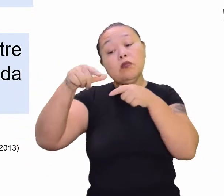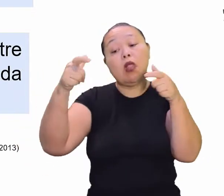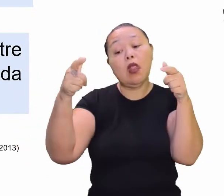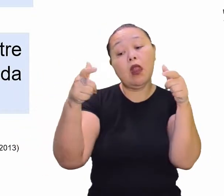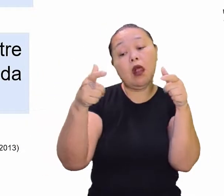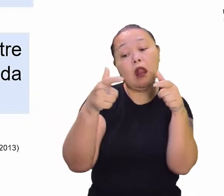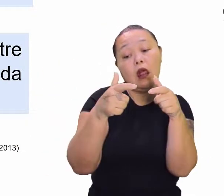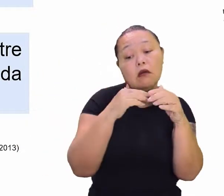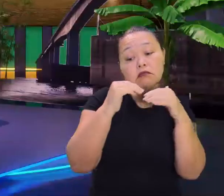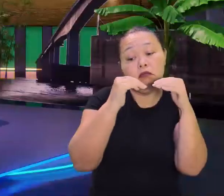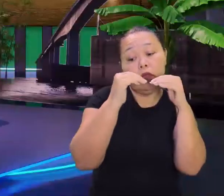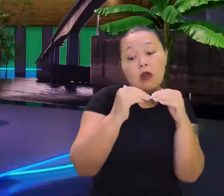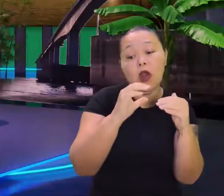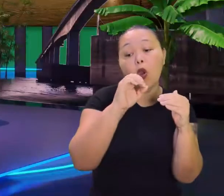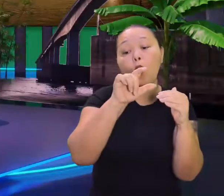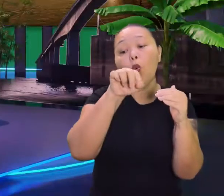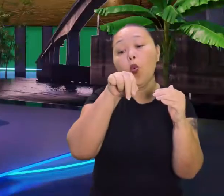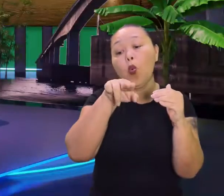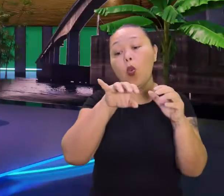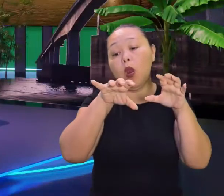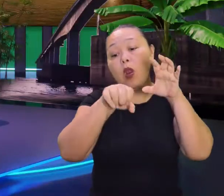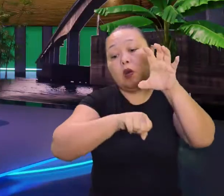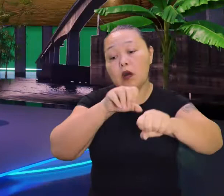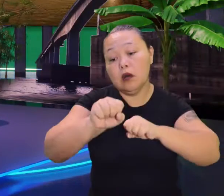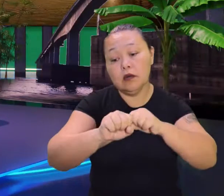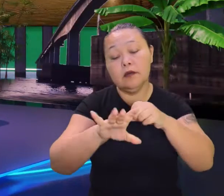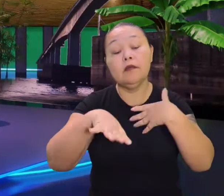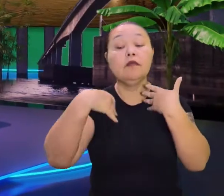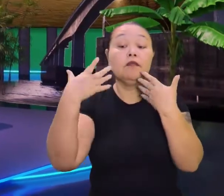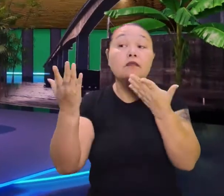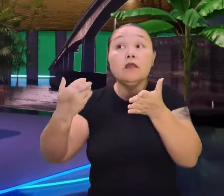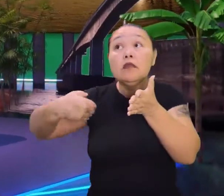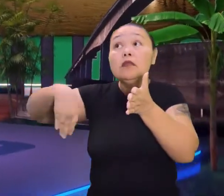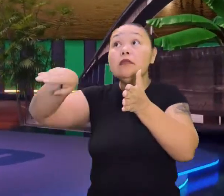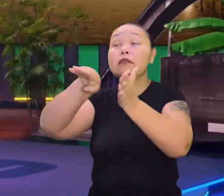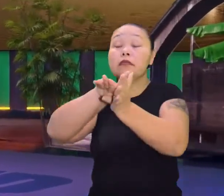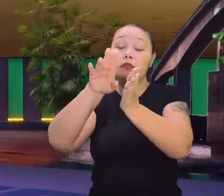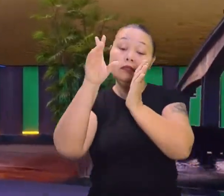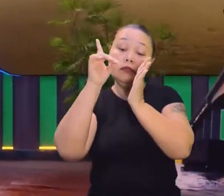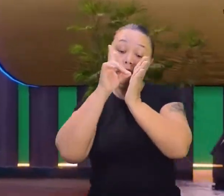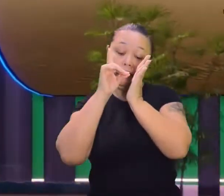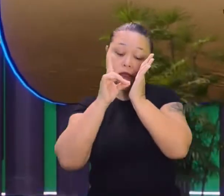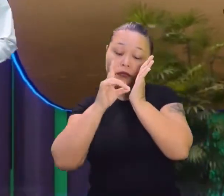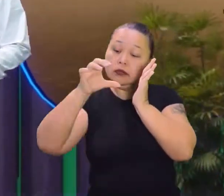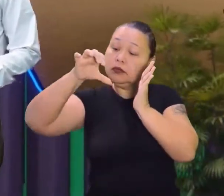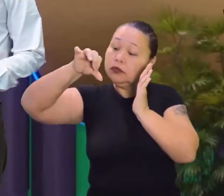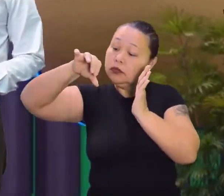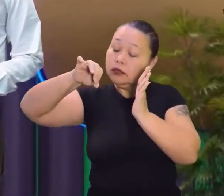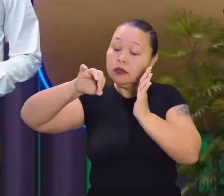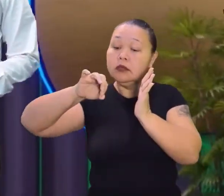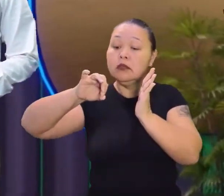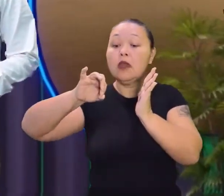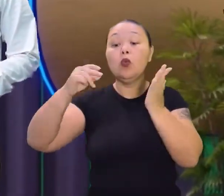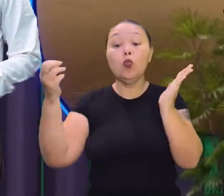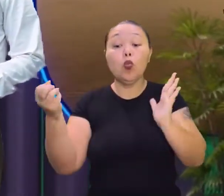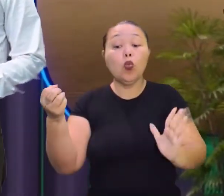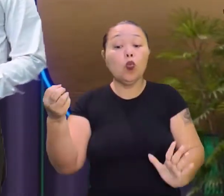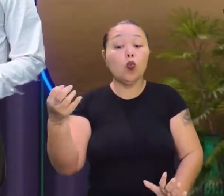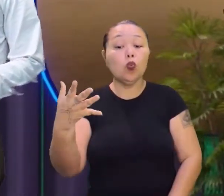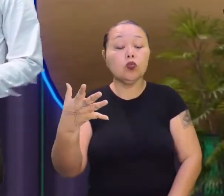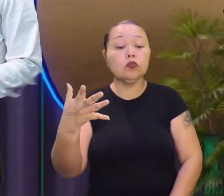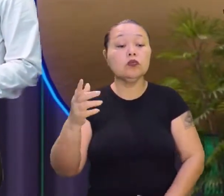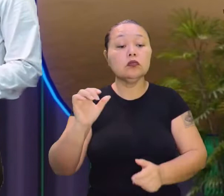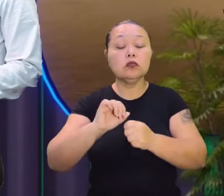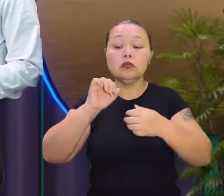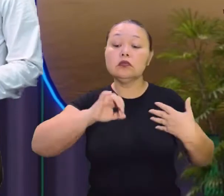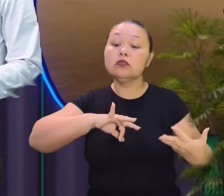quando chega, vem com a gente, quando chega na década de 90, a gente vem aí com um novo fenômeno chamado aí